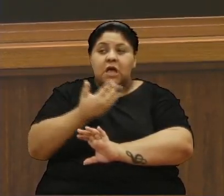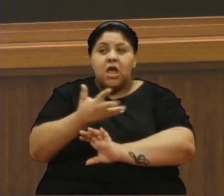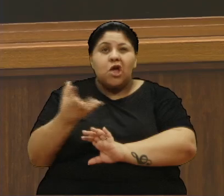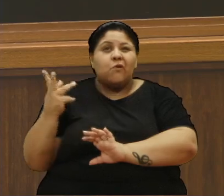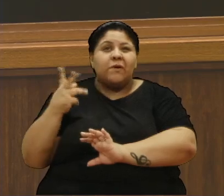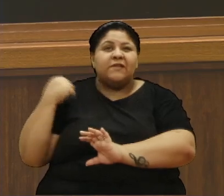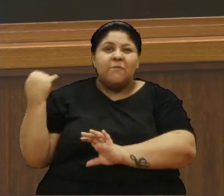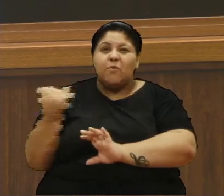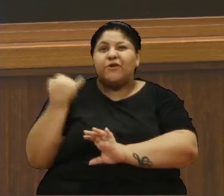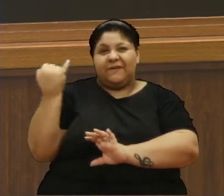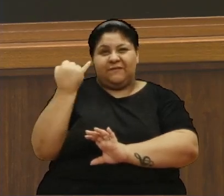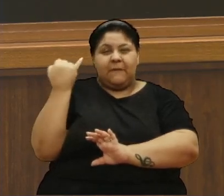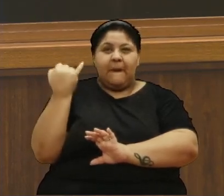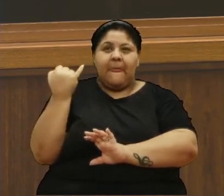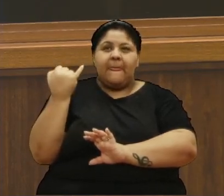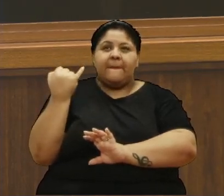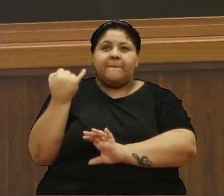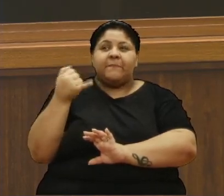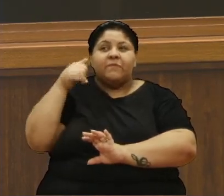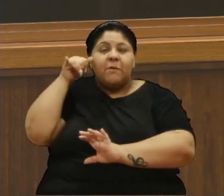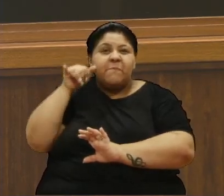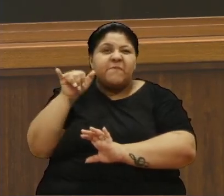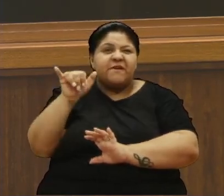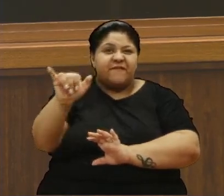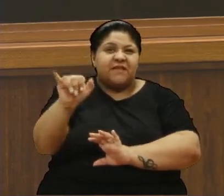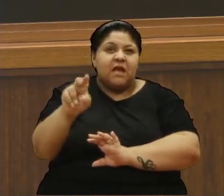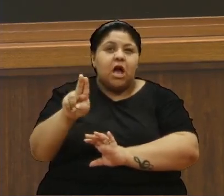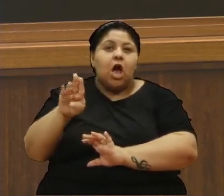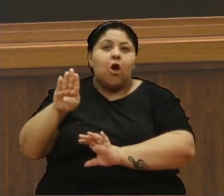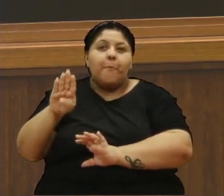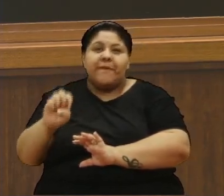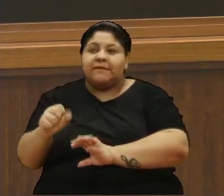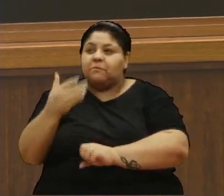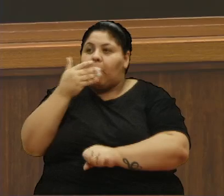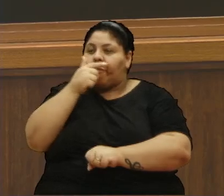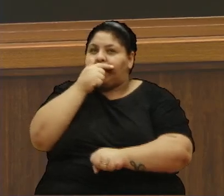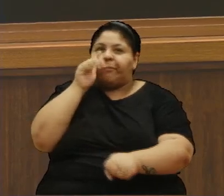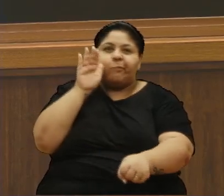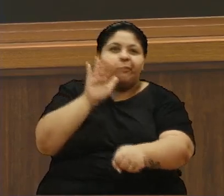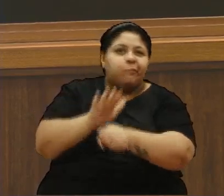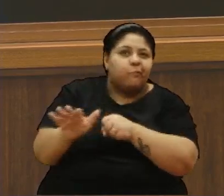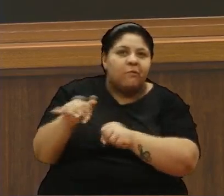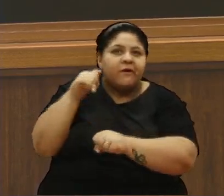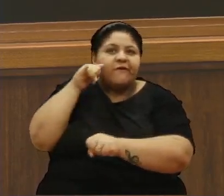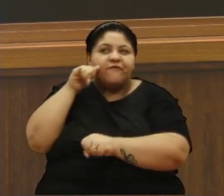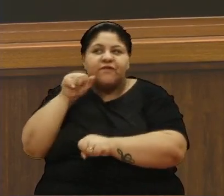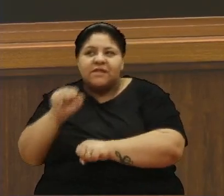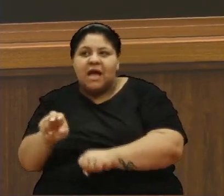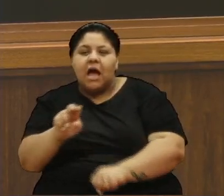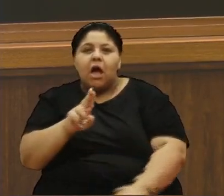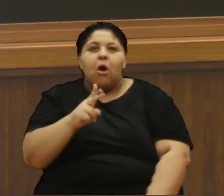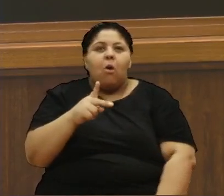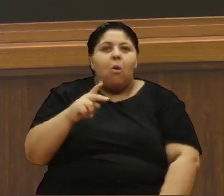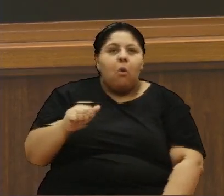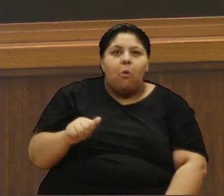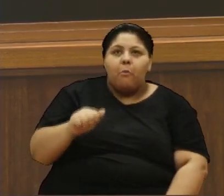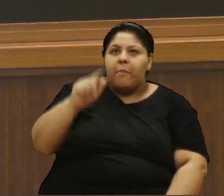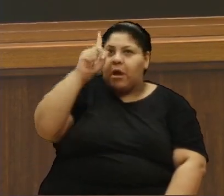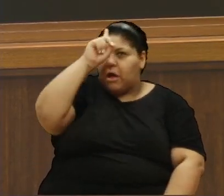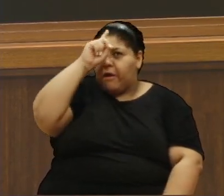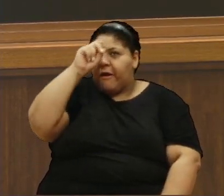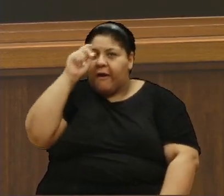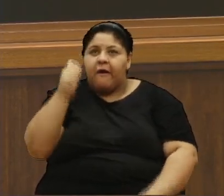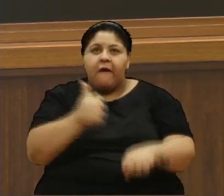é importante para evitar aquelas UBS cheias, para evitar as UPAs, os hospitais. Os